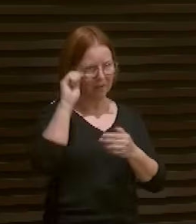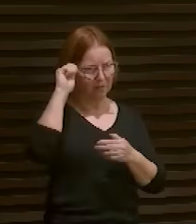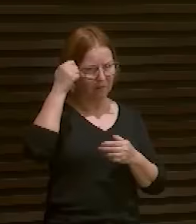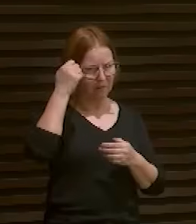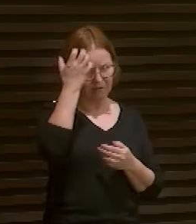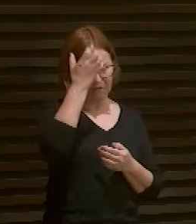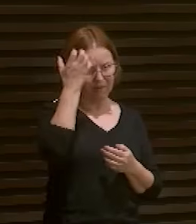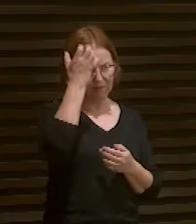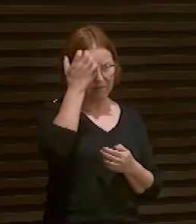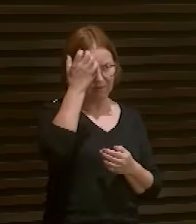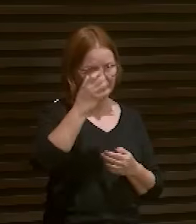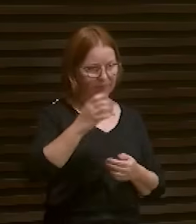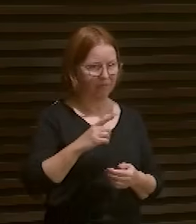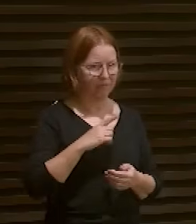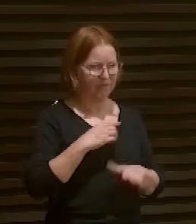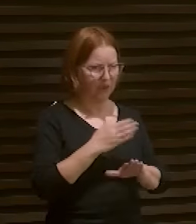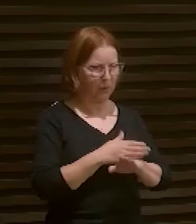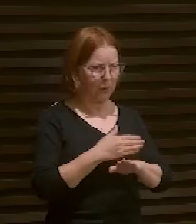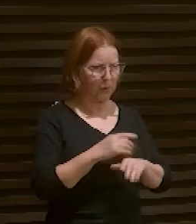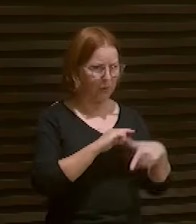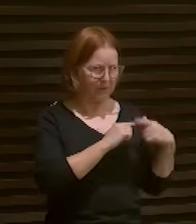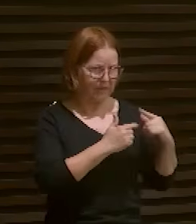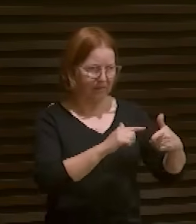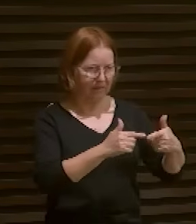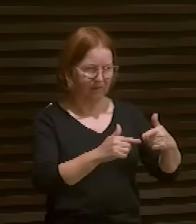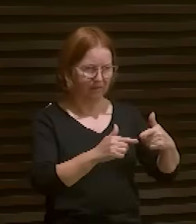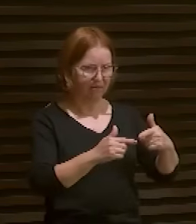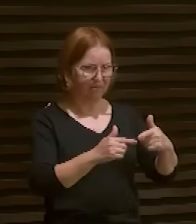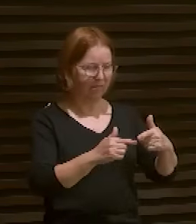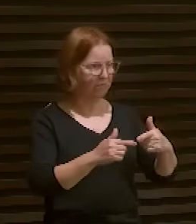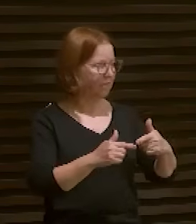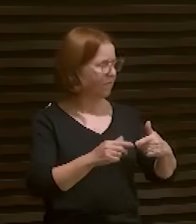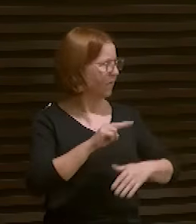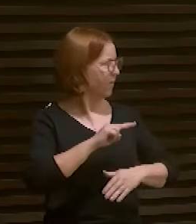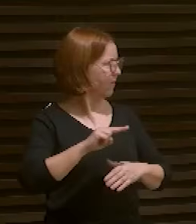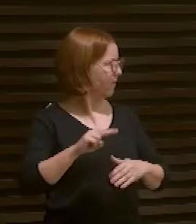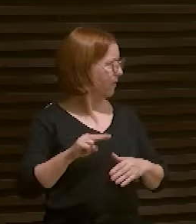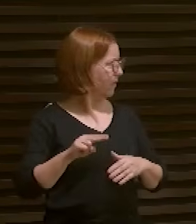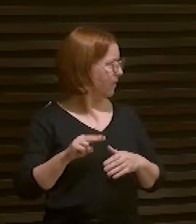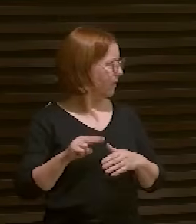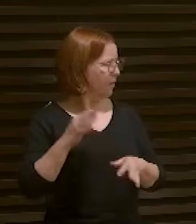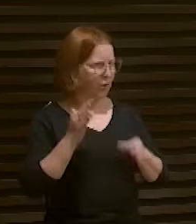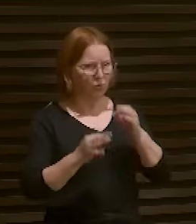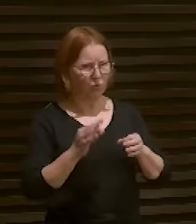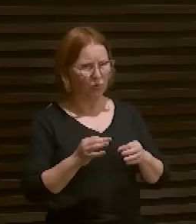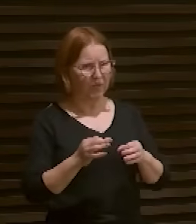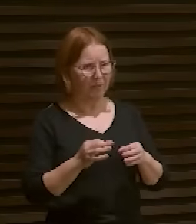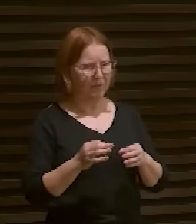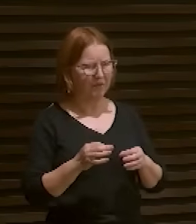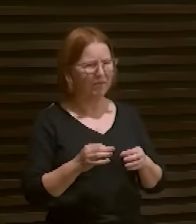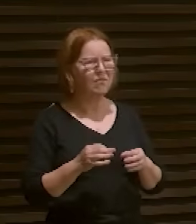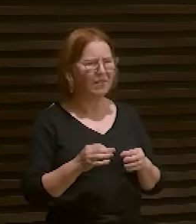africana que tem um hábito, uma tradição chamado o julgamento do afogado.